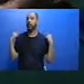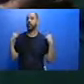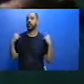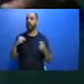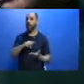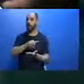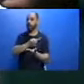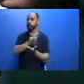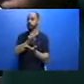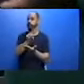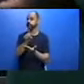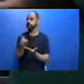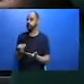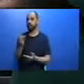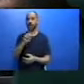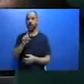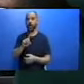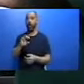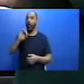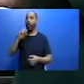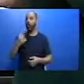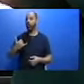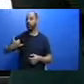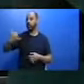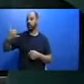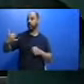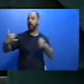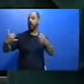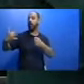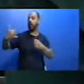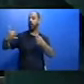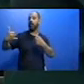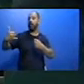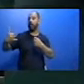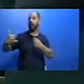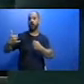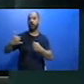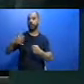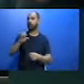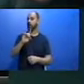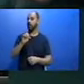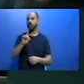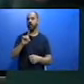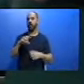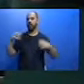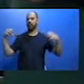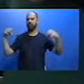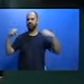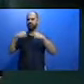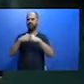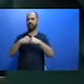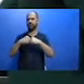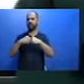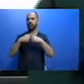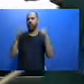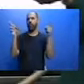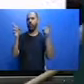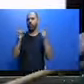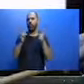não acelerar a não atender o celular diminuir os acidentes